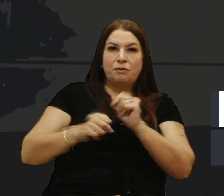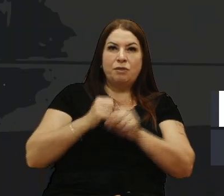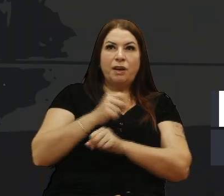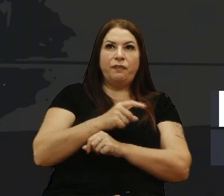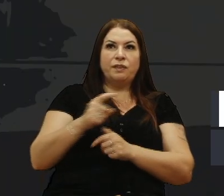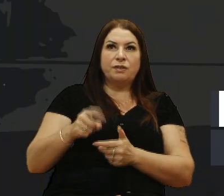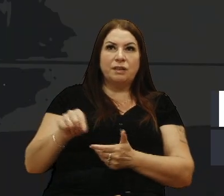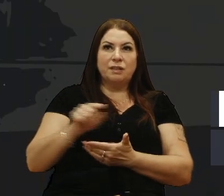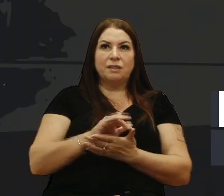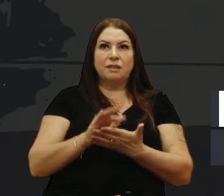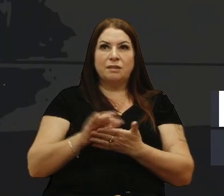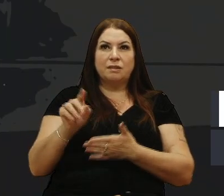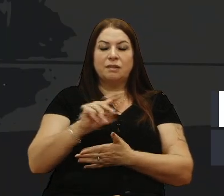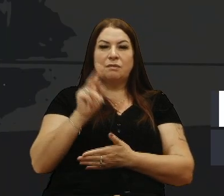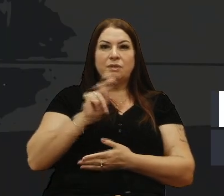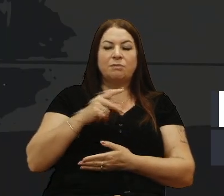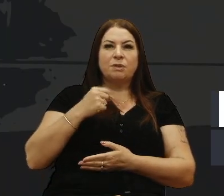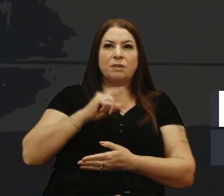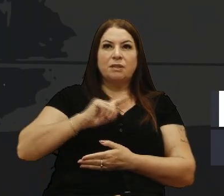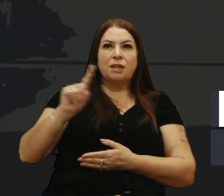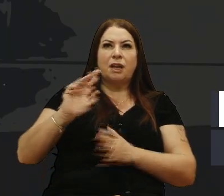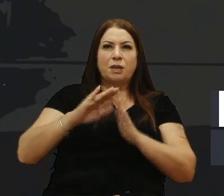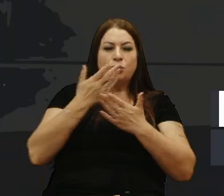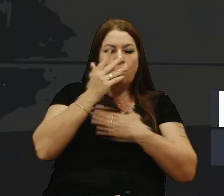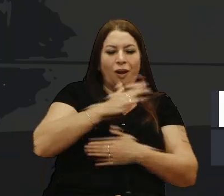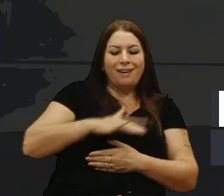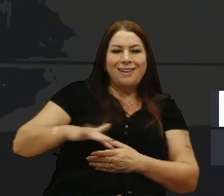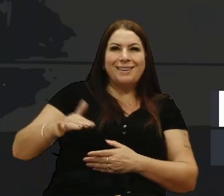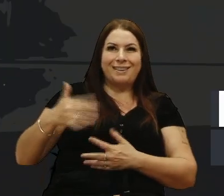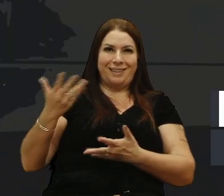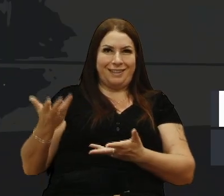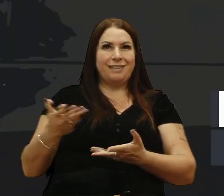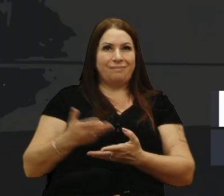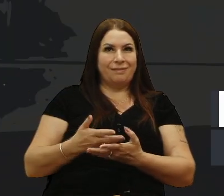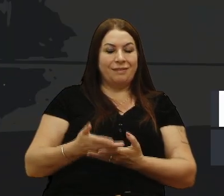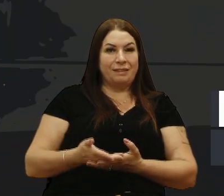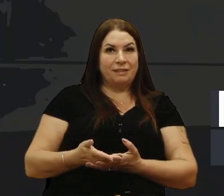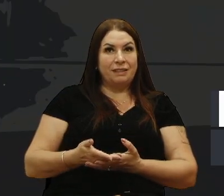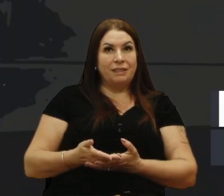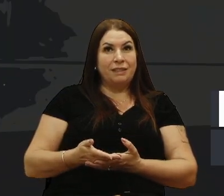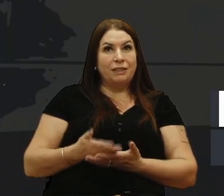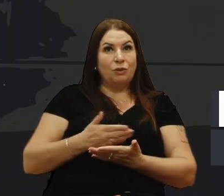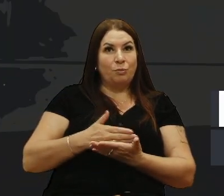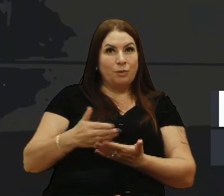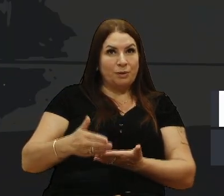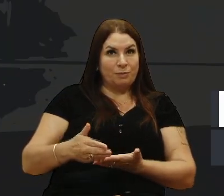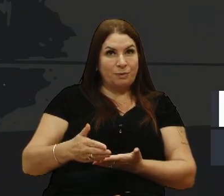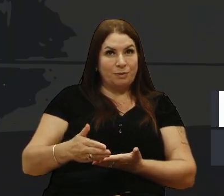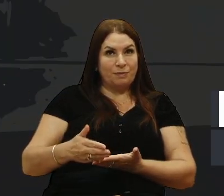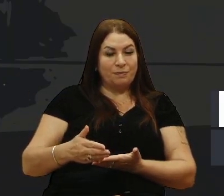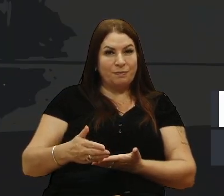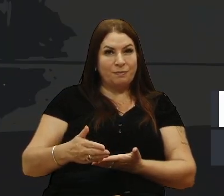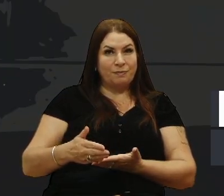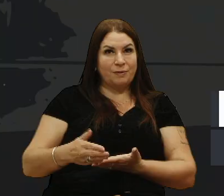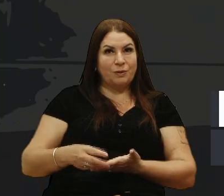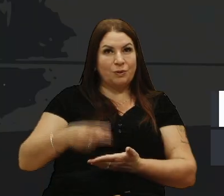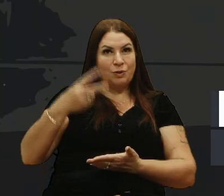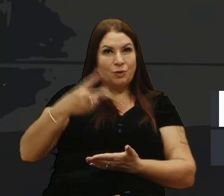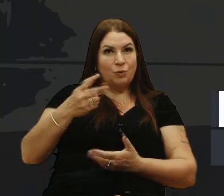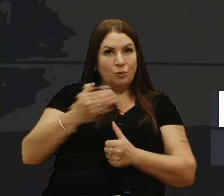ano, aí para a pessoa não precisar ir para a escolinha, e já estamos, né, já estamos no